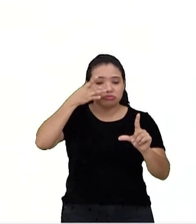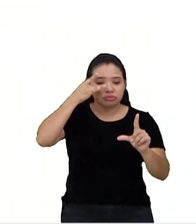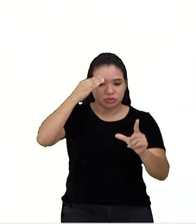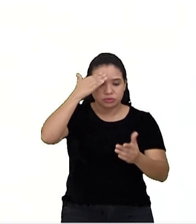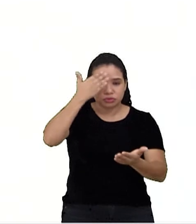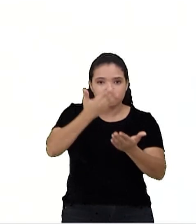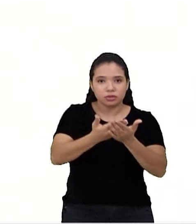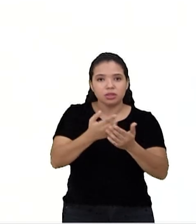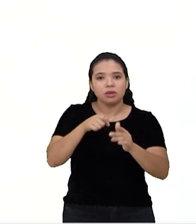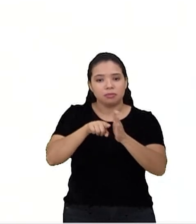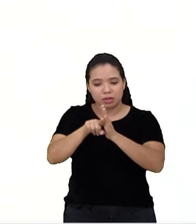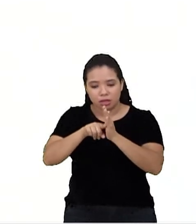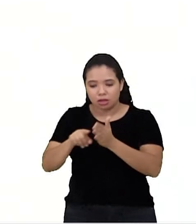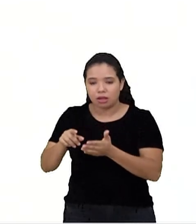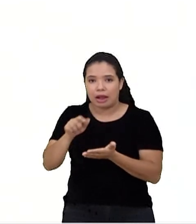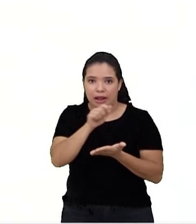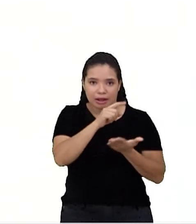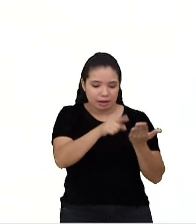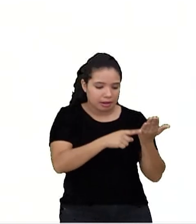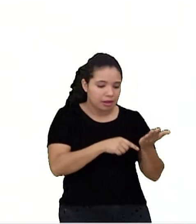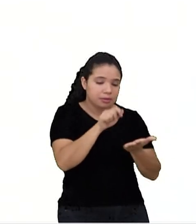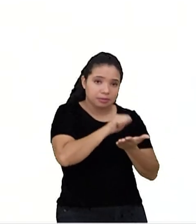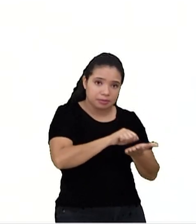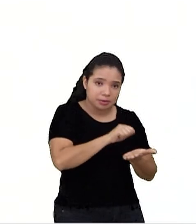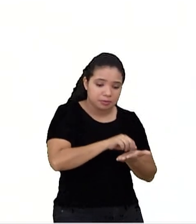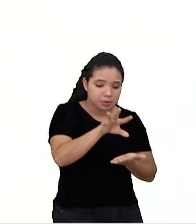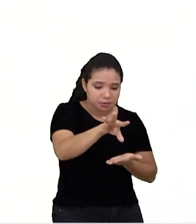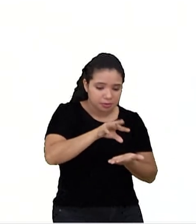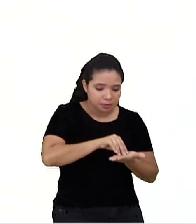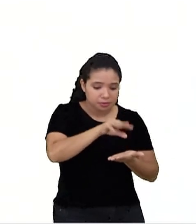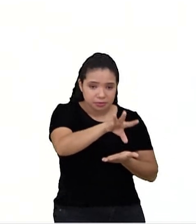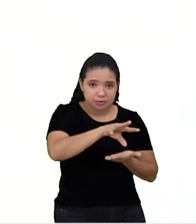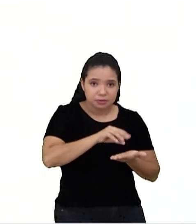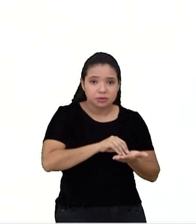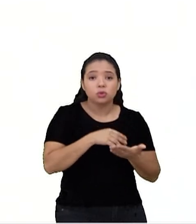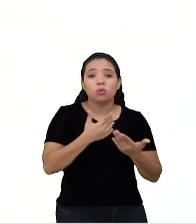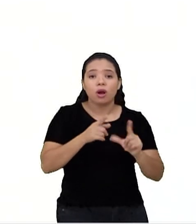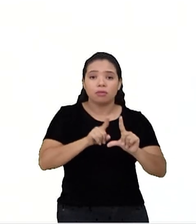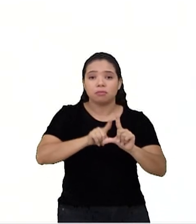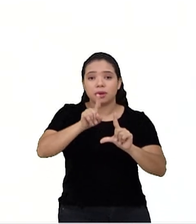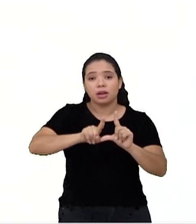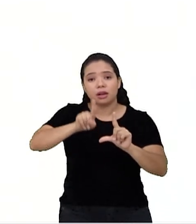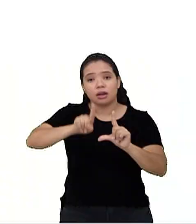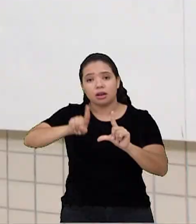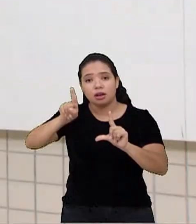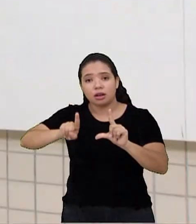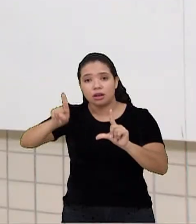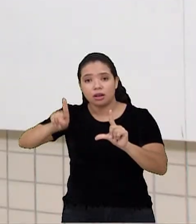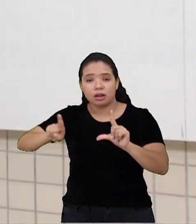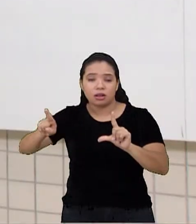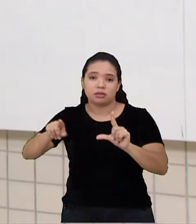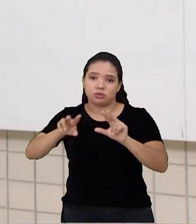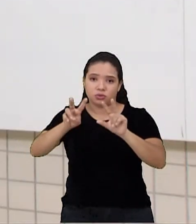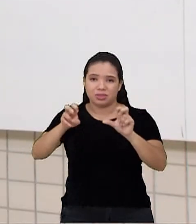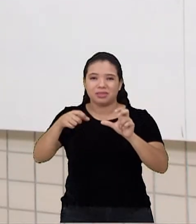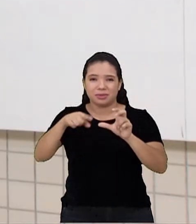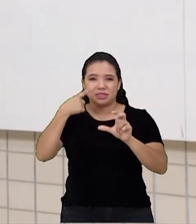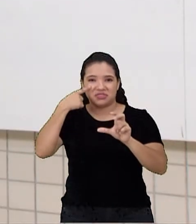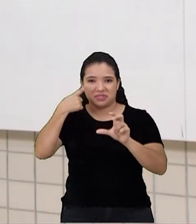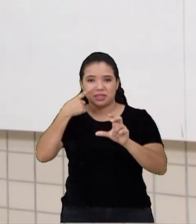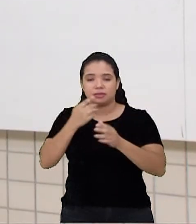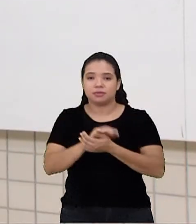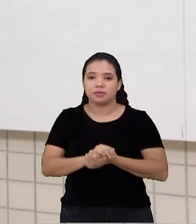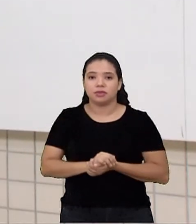leitura e pesquisa, anote em seu caderno dados estatísticos relacionados ao tema. Então, aqui um tema que nunca deixa